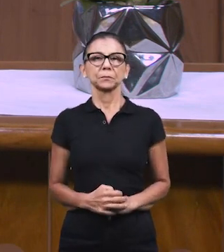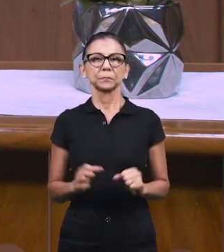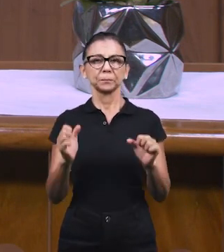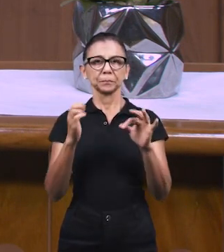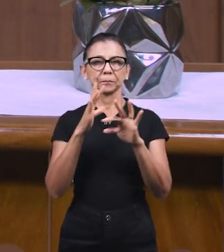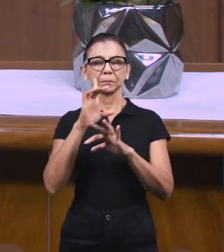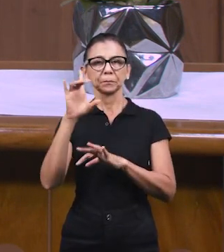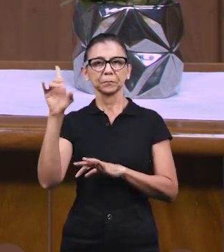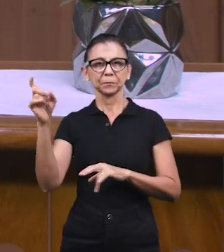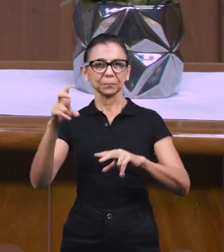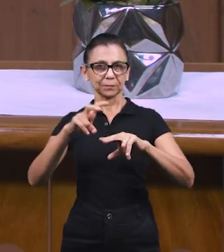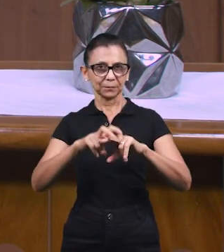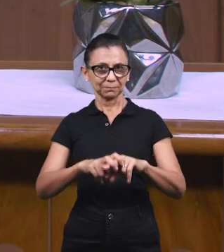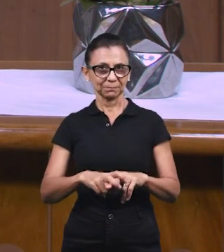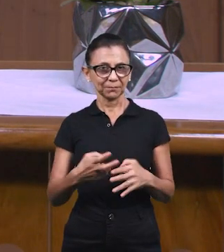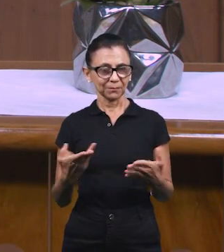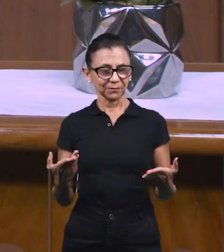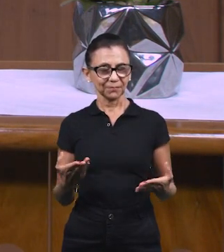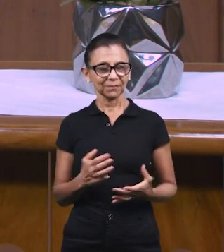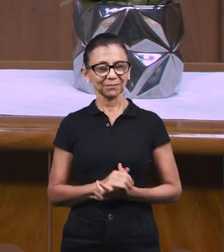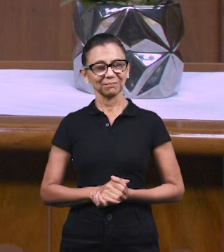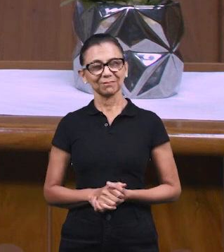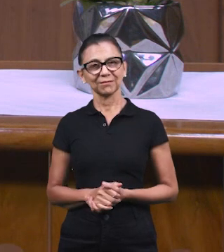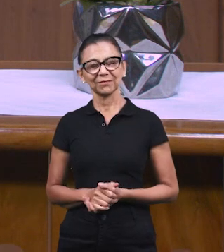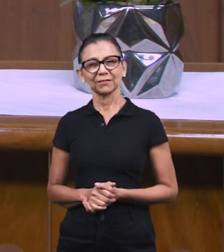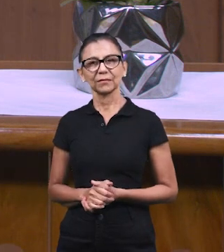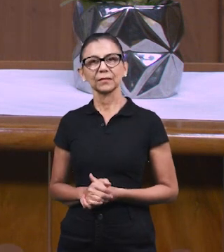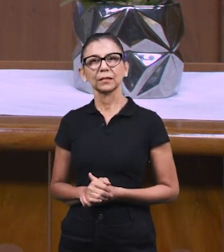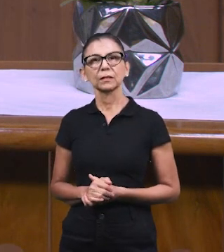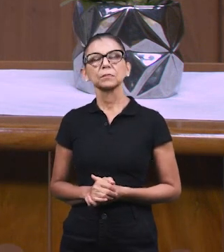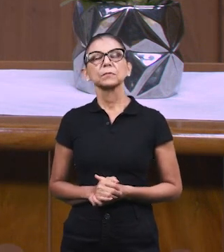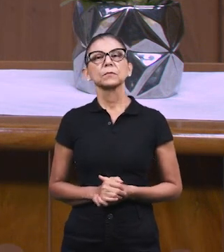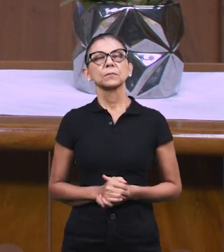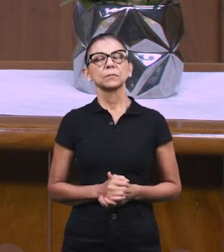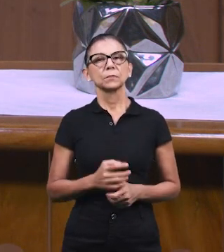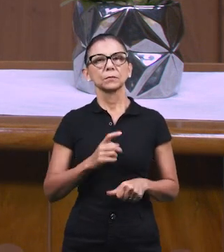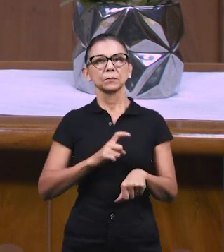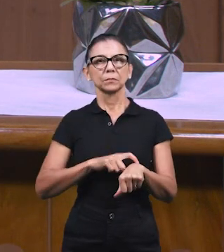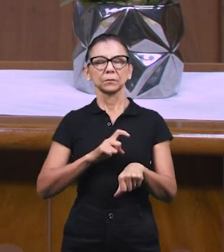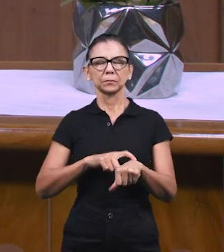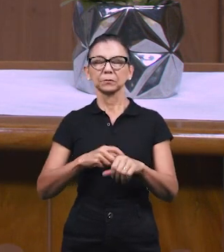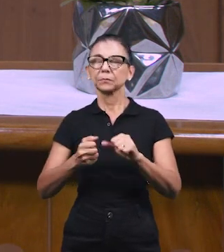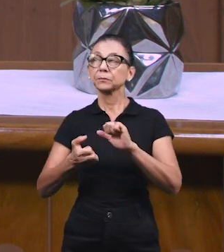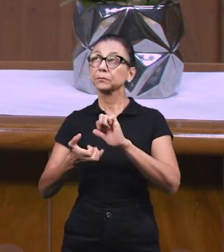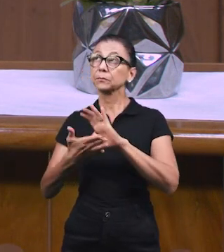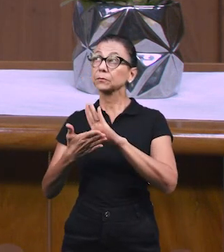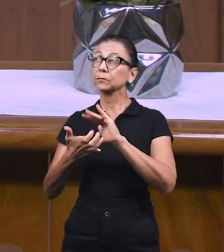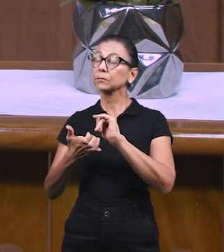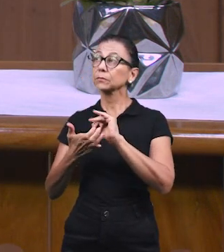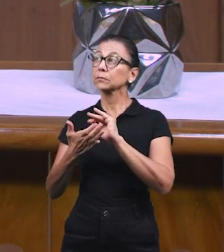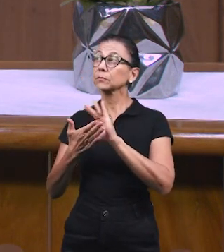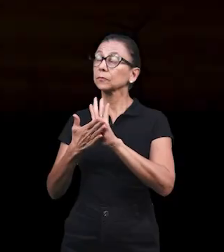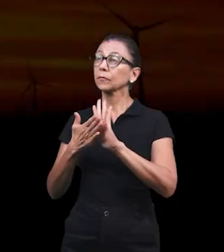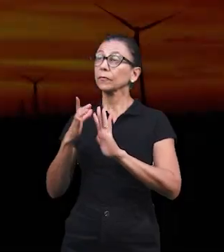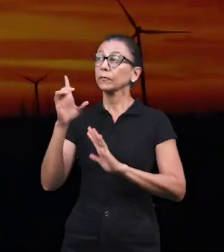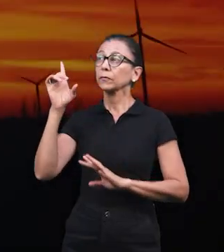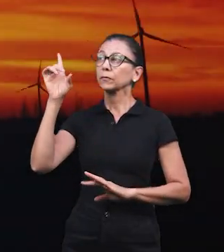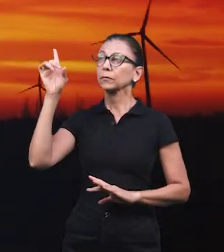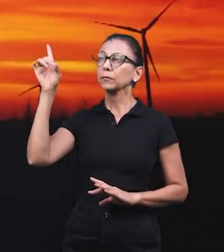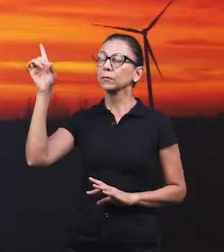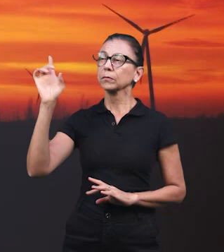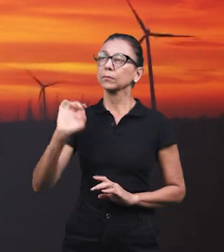Glória a Deus. Podem se assentar. Nós vamos entoar um louvor ao Senhor.